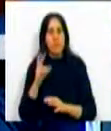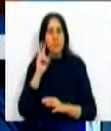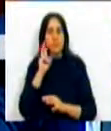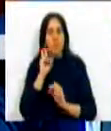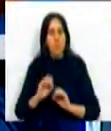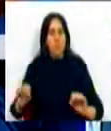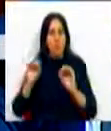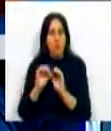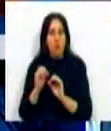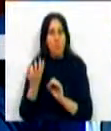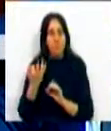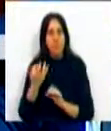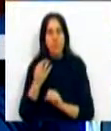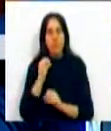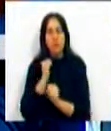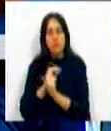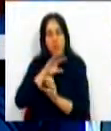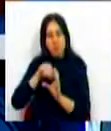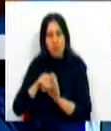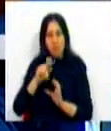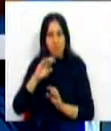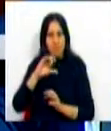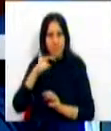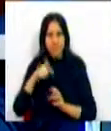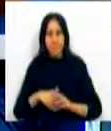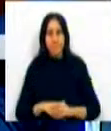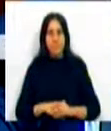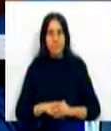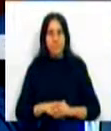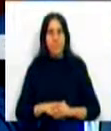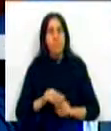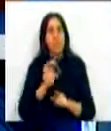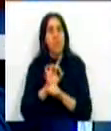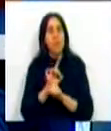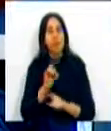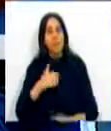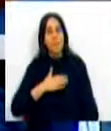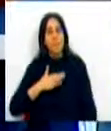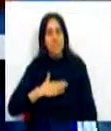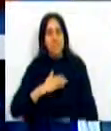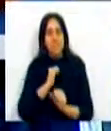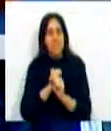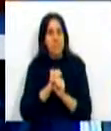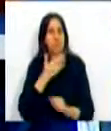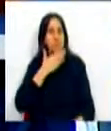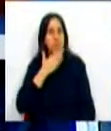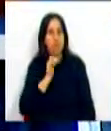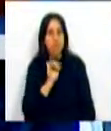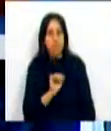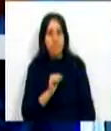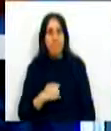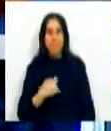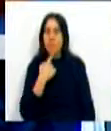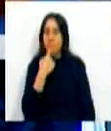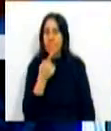desvalorização do trabalho da Autoridade para as Condições de Trabalho. Relativamente às empresas de trabalho temporário, aquilo que posso